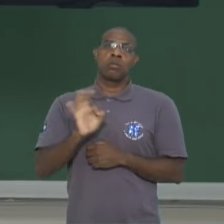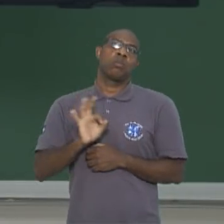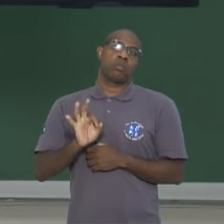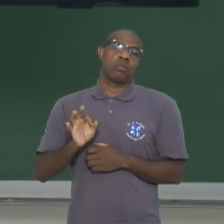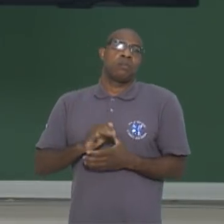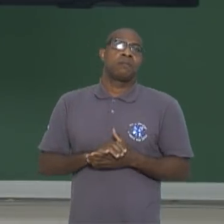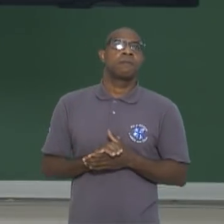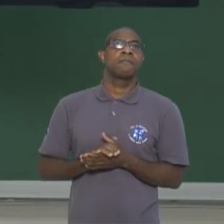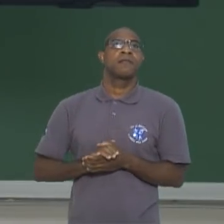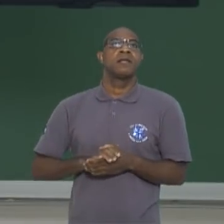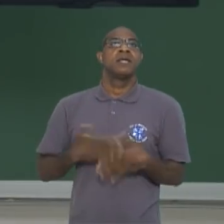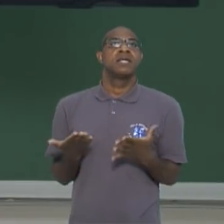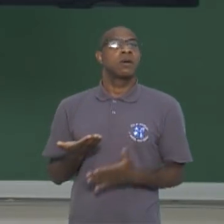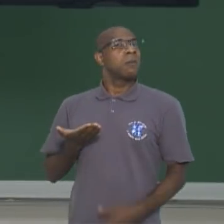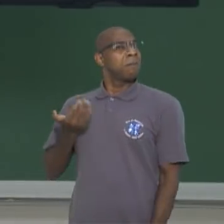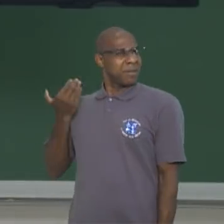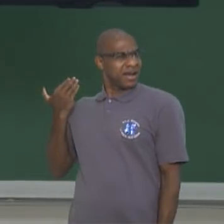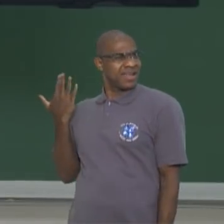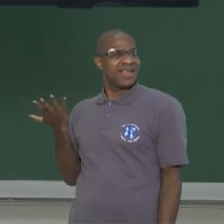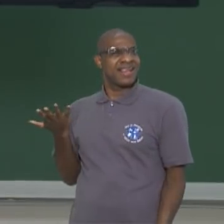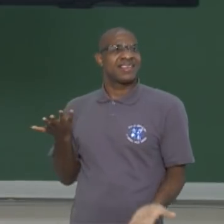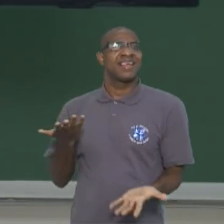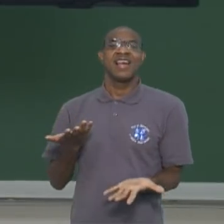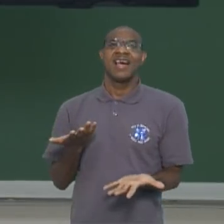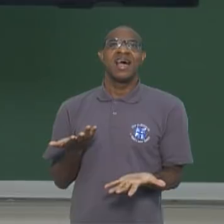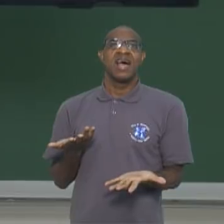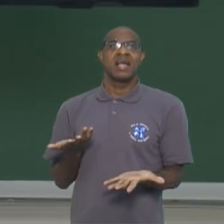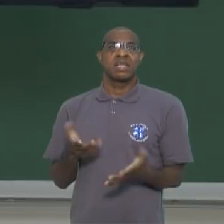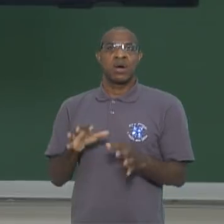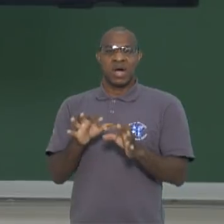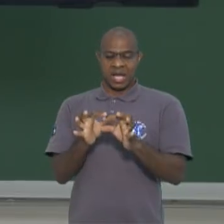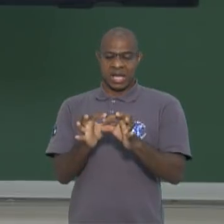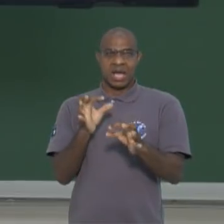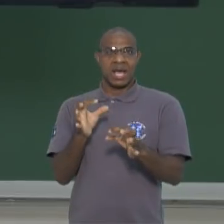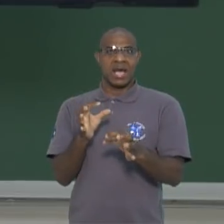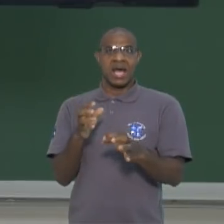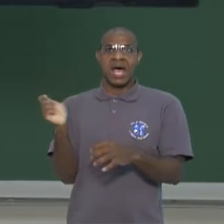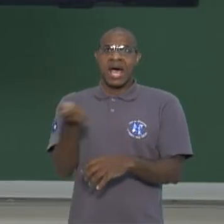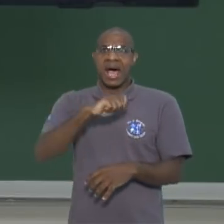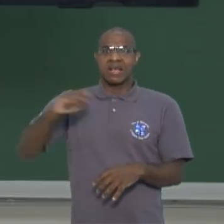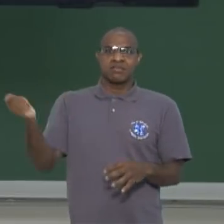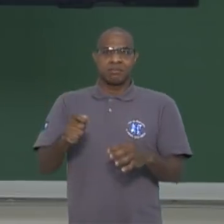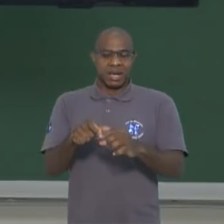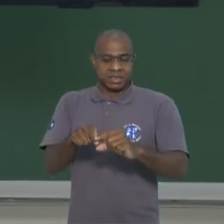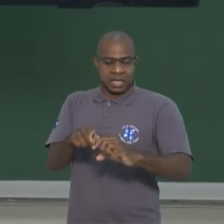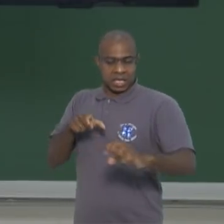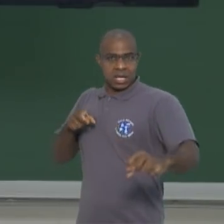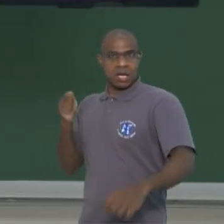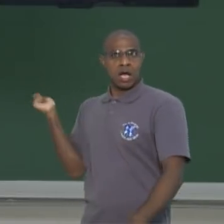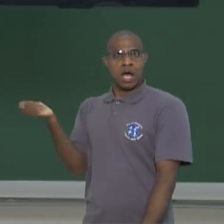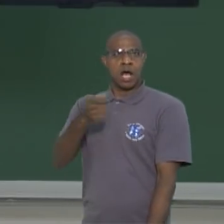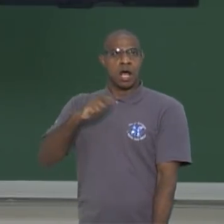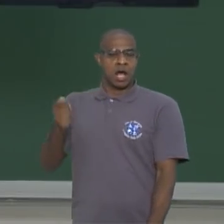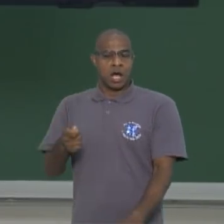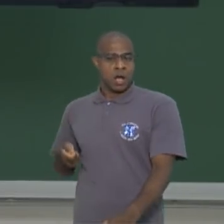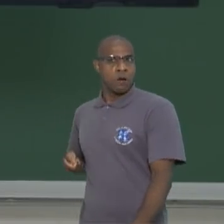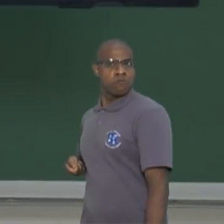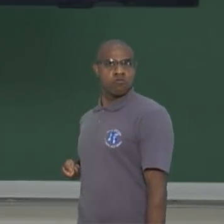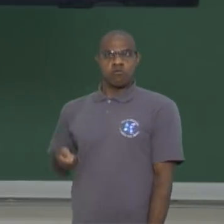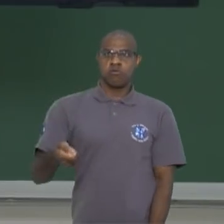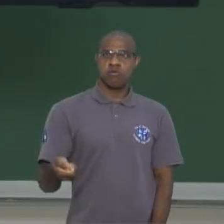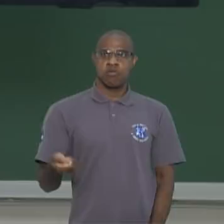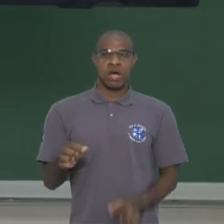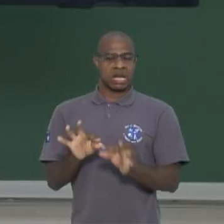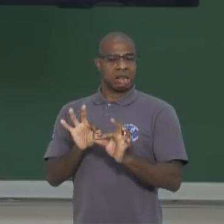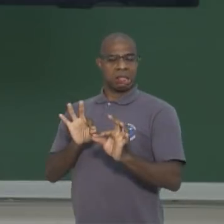dos povos bárbaros, elas chegavam a ter 1,20 m, né, de extensão, então ela tinha um alcance bem longo